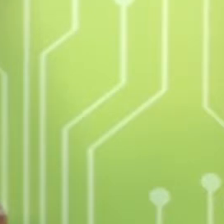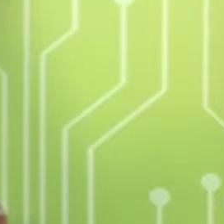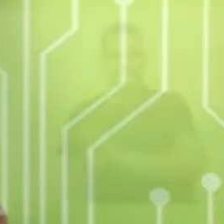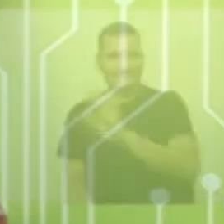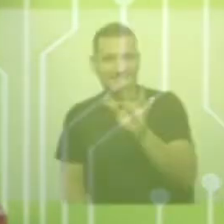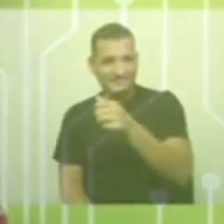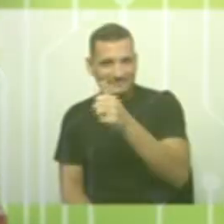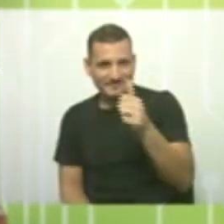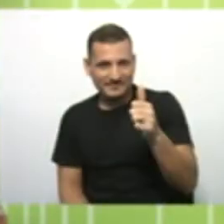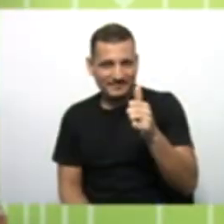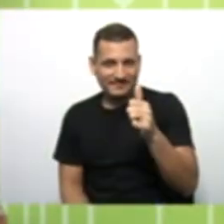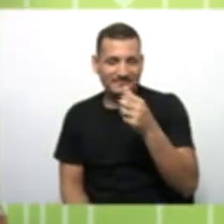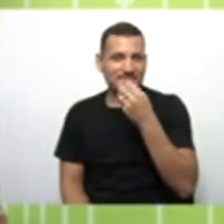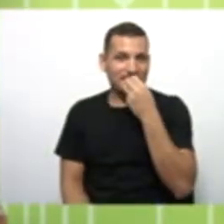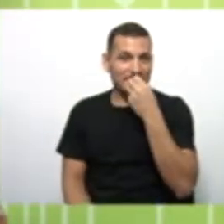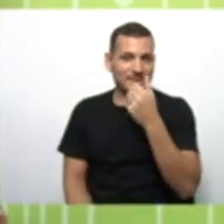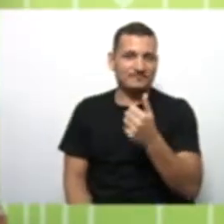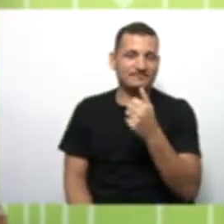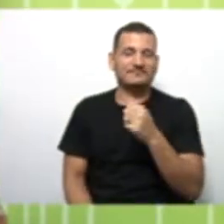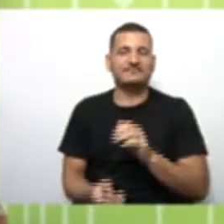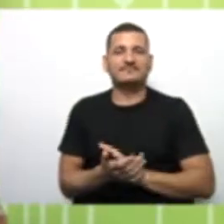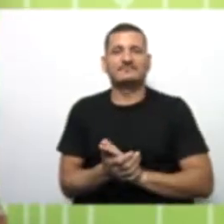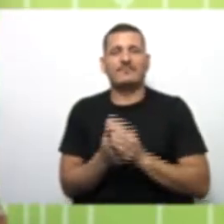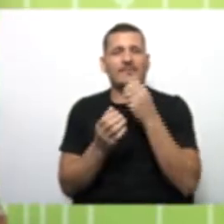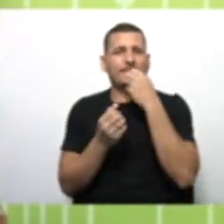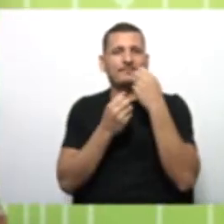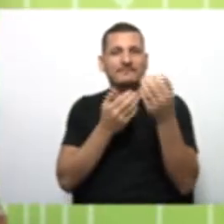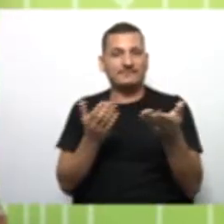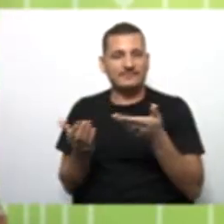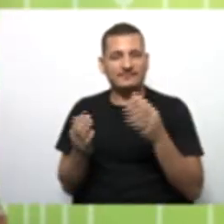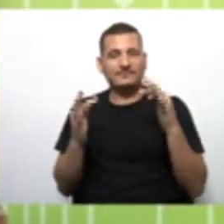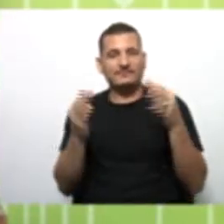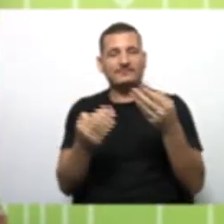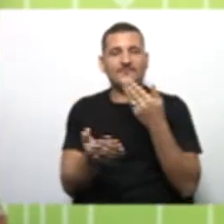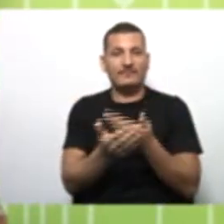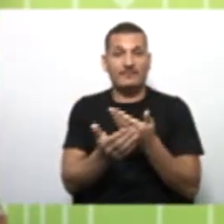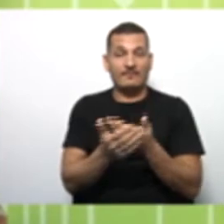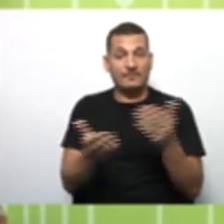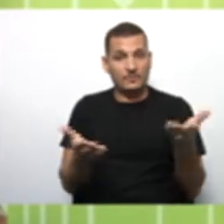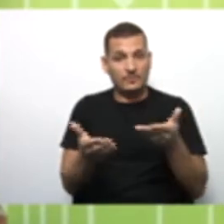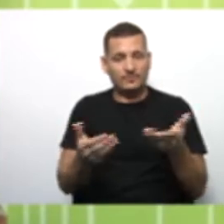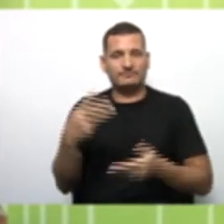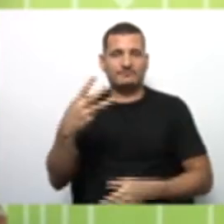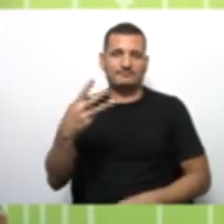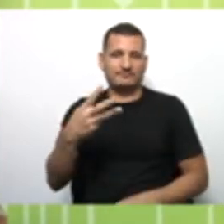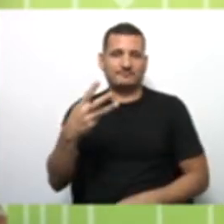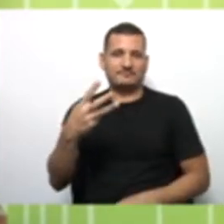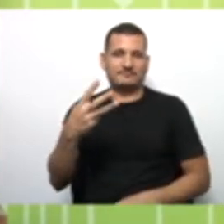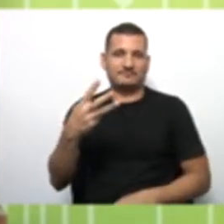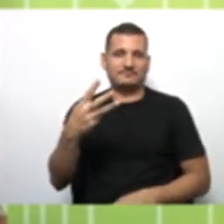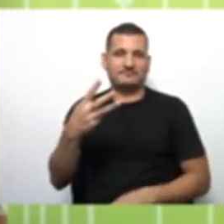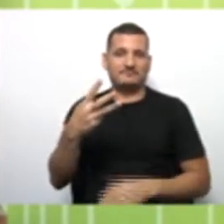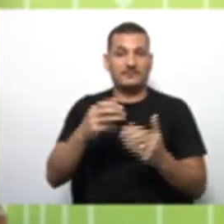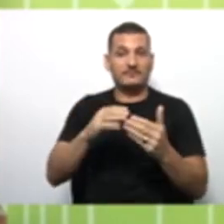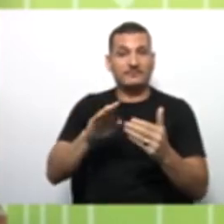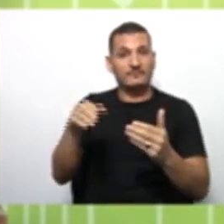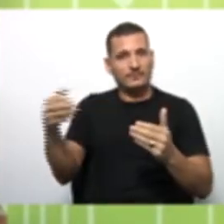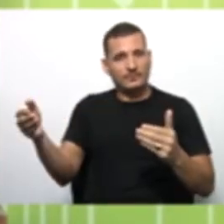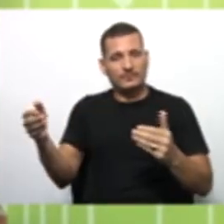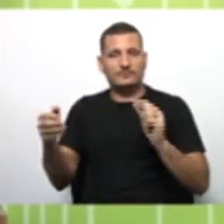Olá, meus amigos e minhas amigas, sejam todos bem-vindos à nossa aula, teleaula de número 3. Estamos aí caminhando para um pouco mais